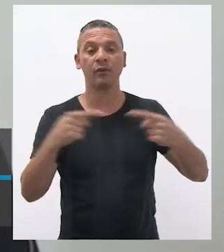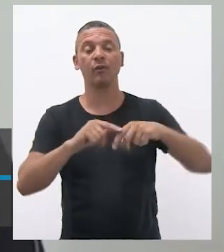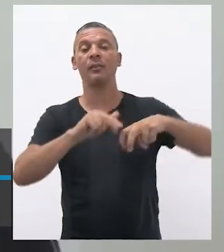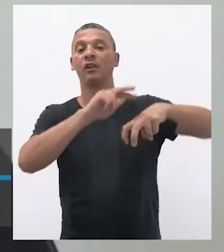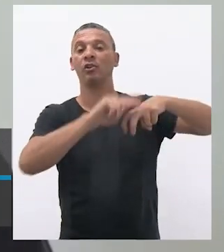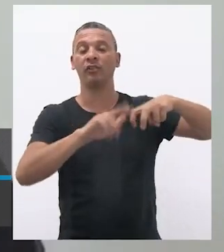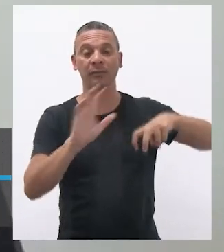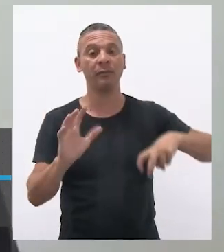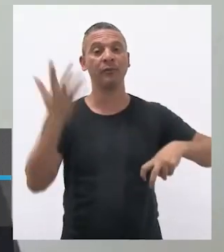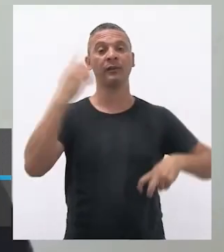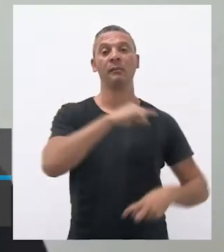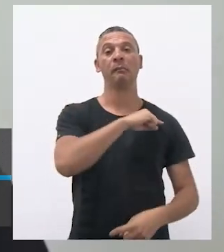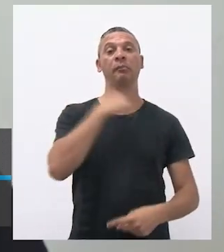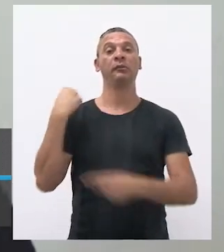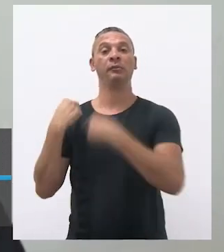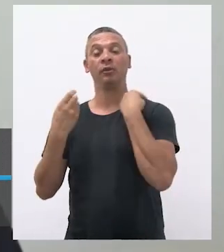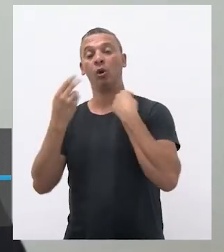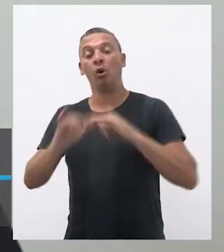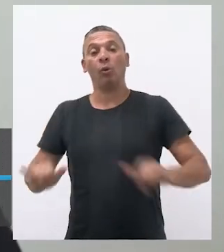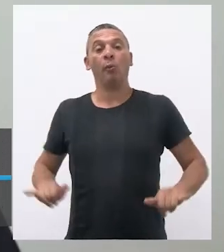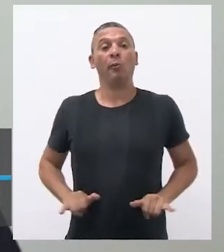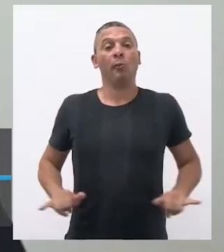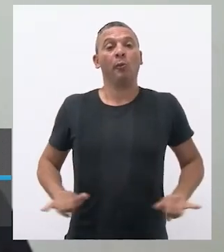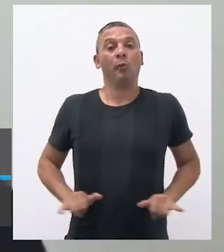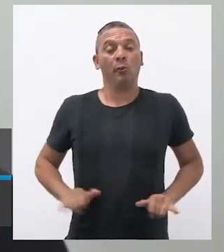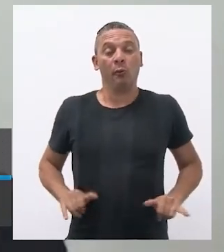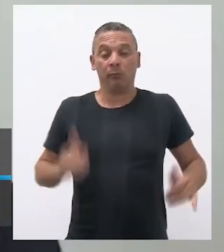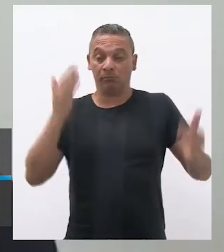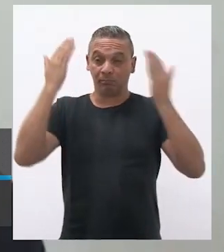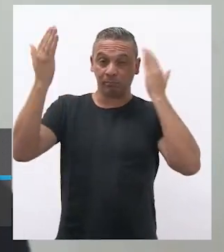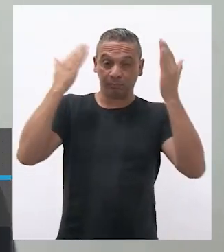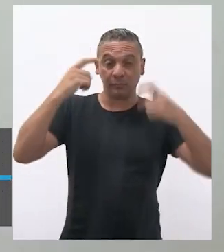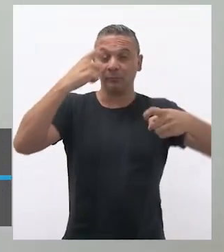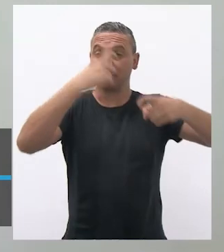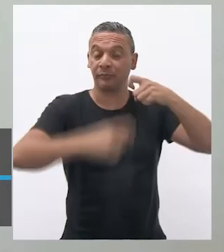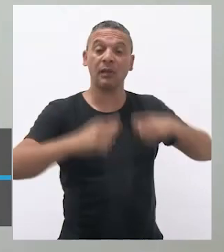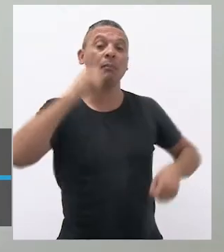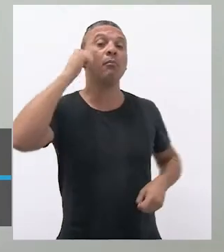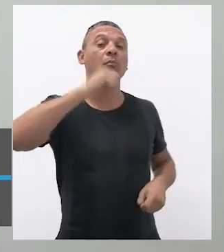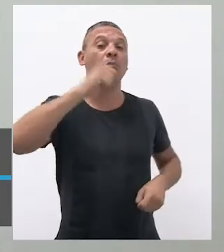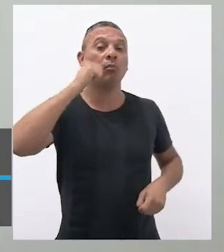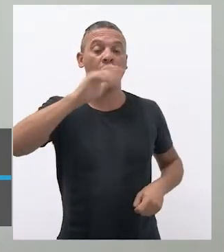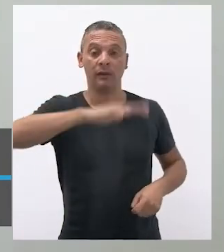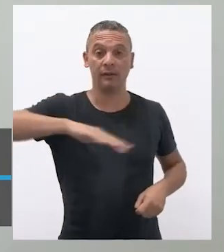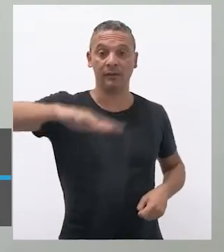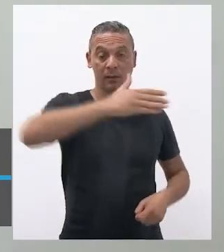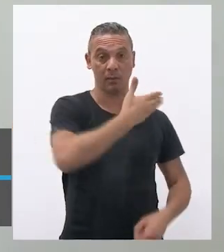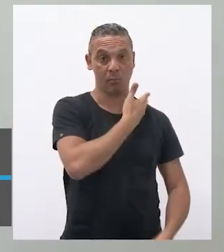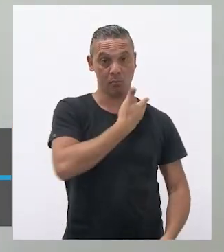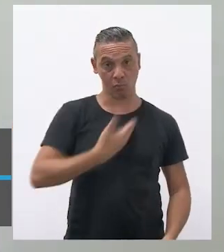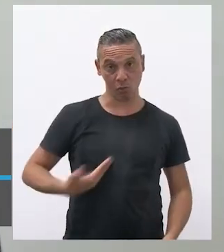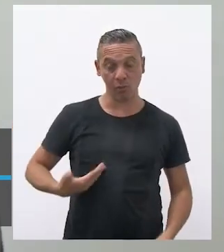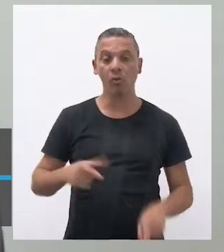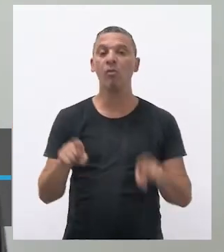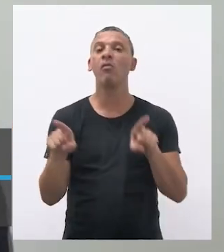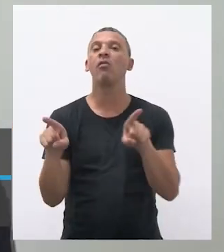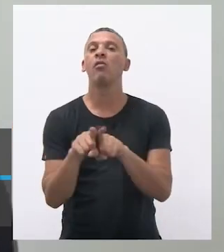dizer, apenas o enfrentamento da violência pela via somente da punição,